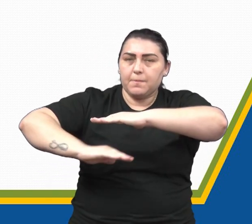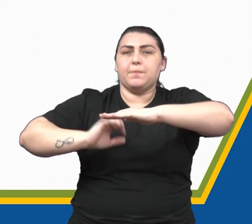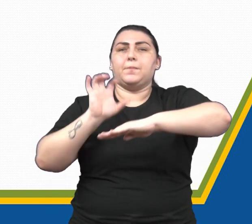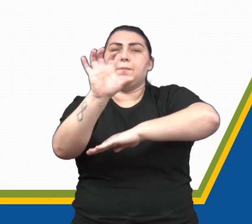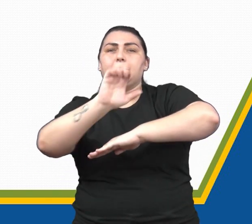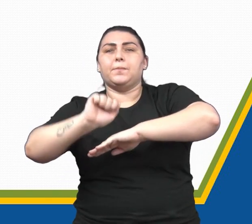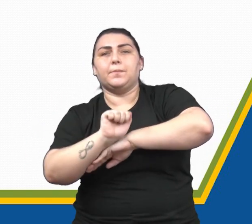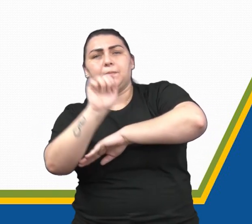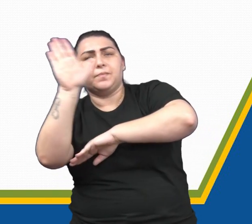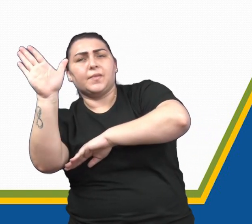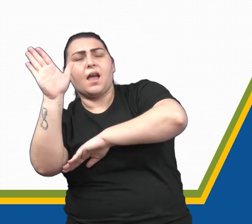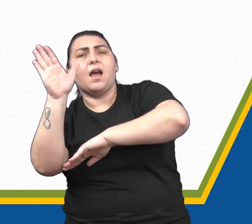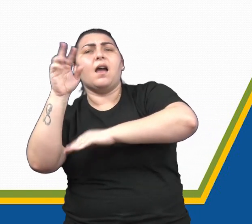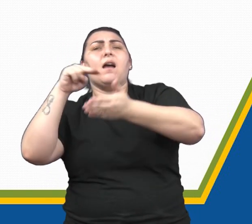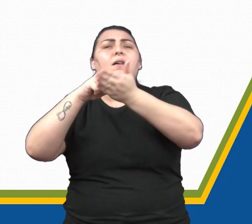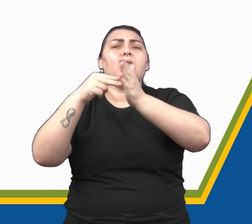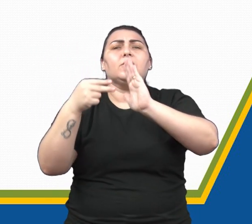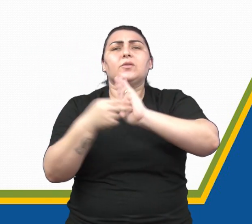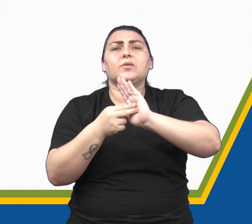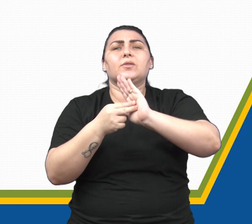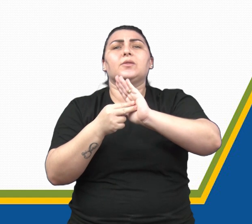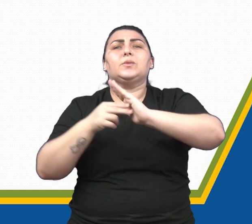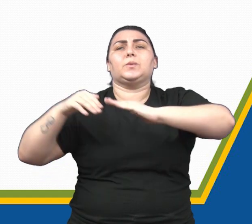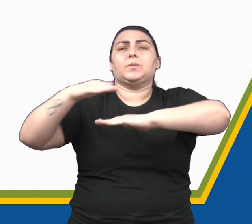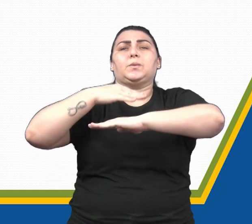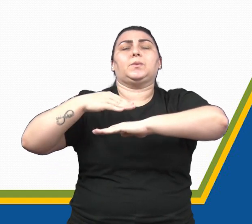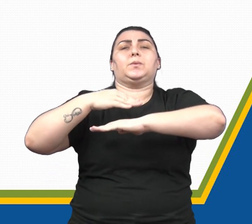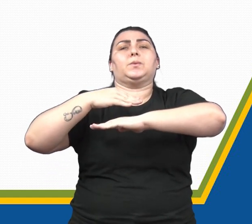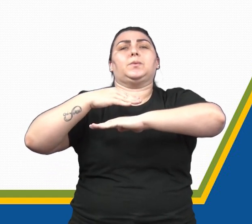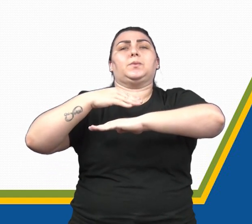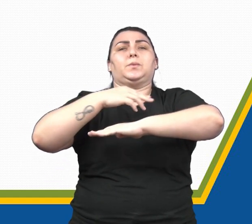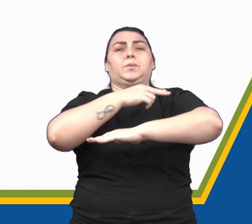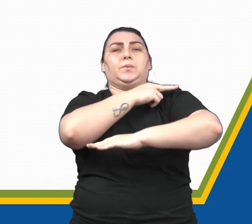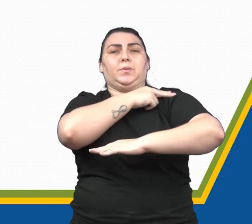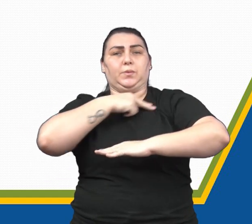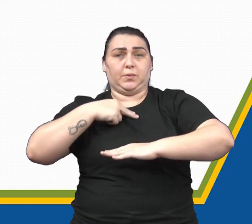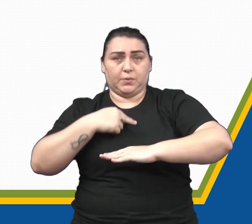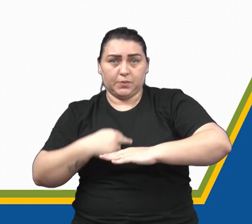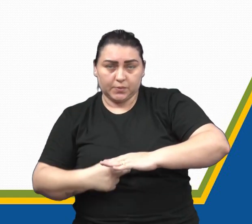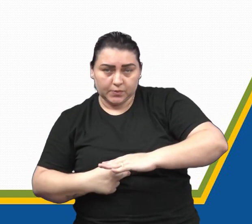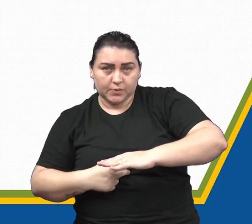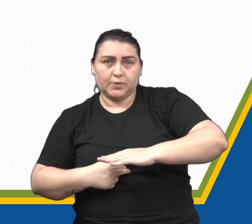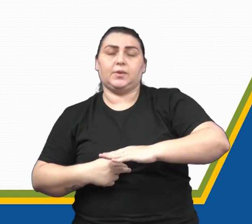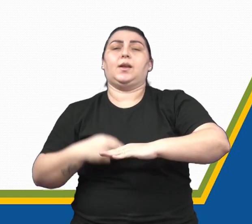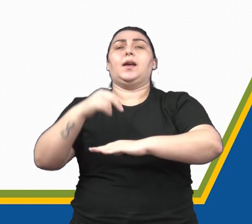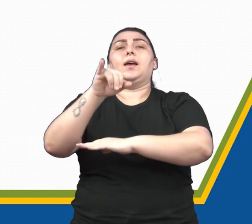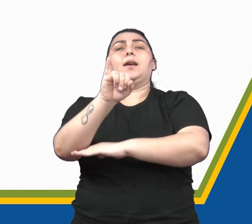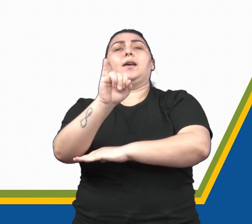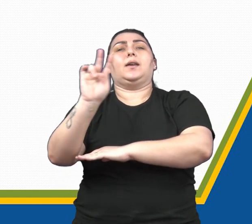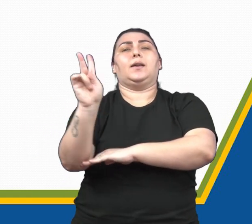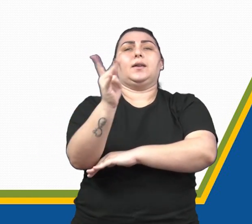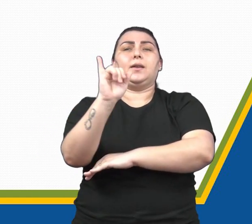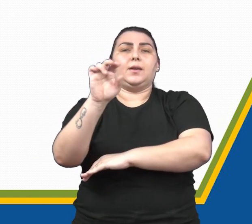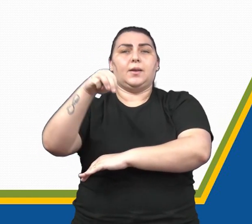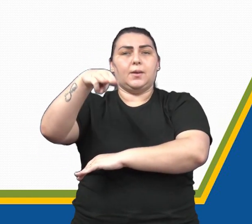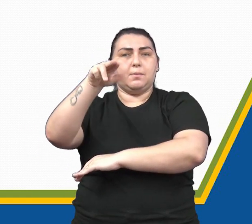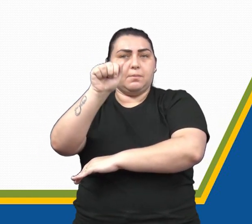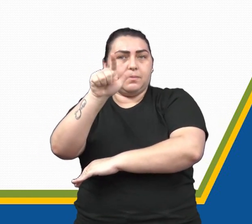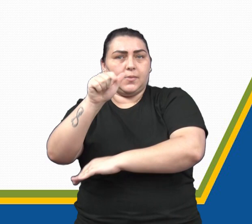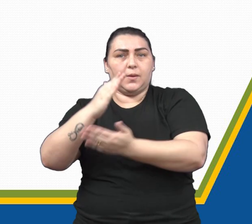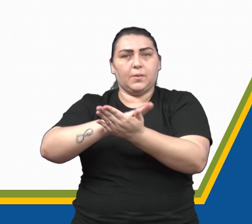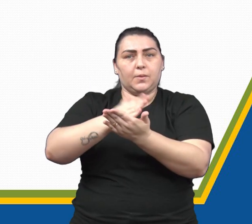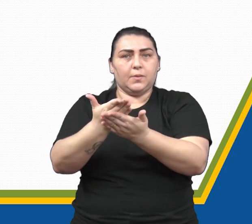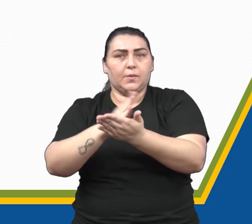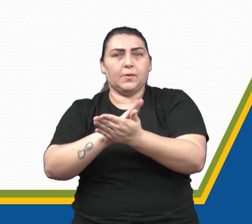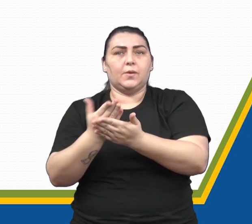Aparece aonde a ideia da tundra? Nos pontos altos da China, tá? No Tibete, tá? Cordilheira do Himalaia, certo? Fronteira